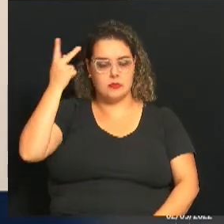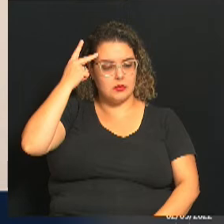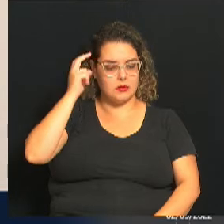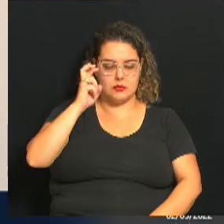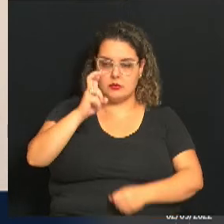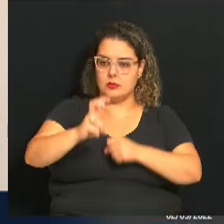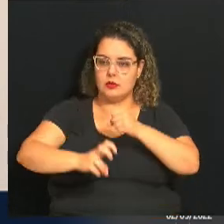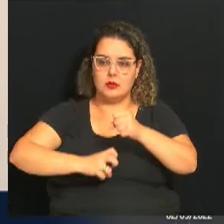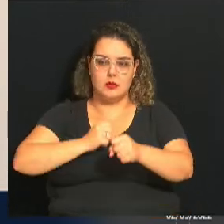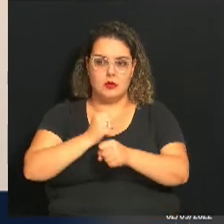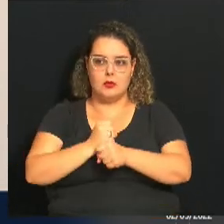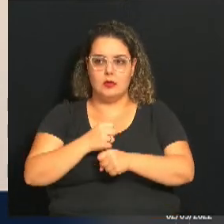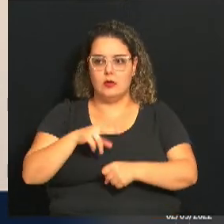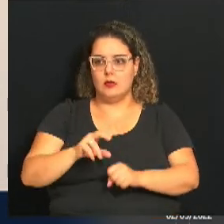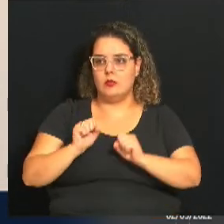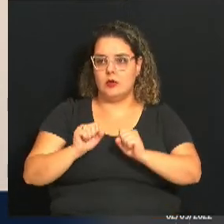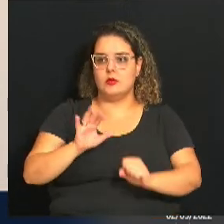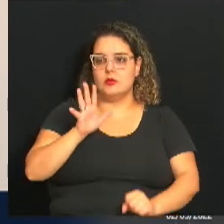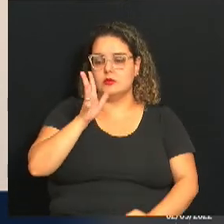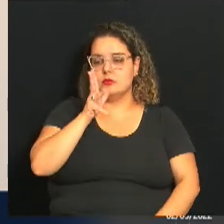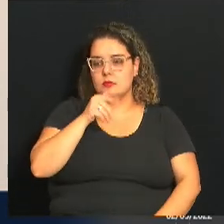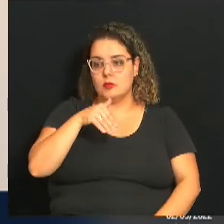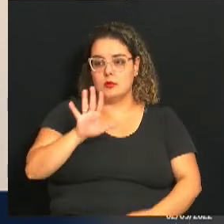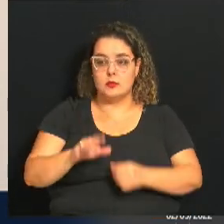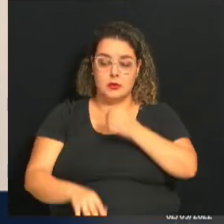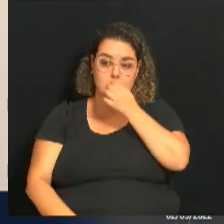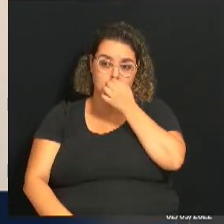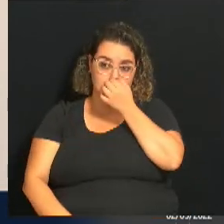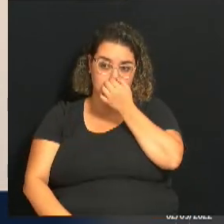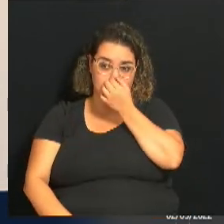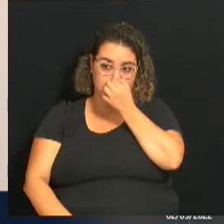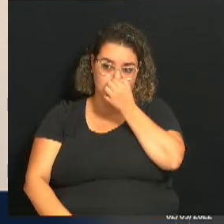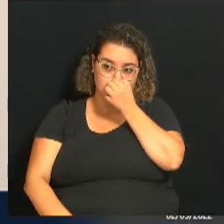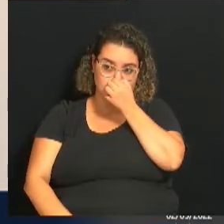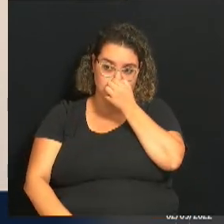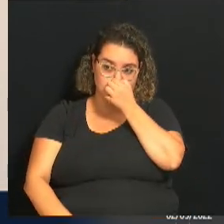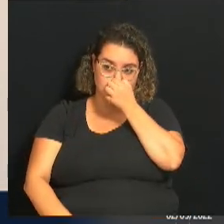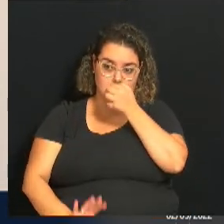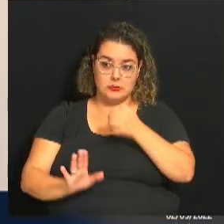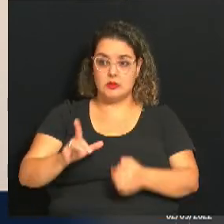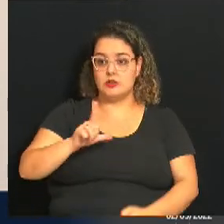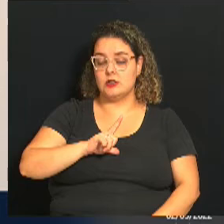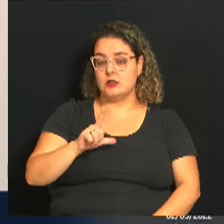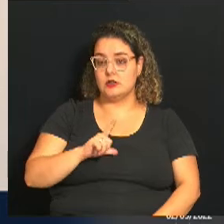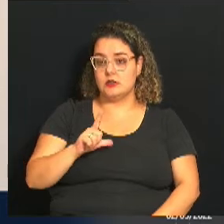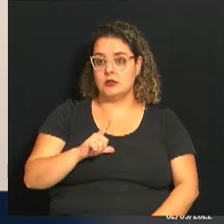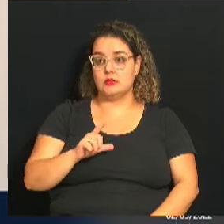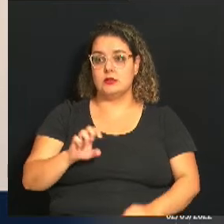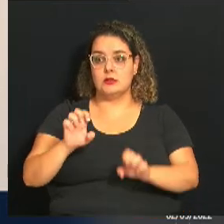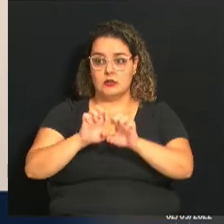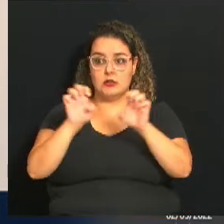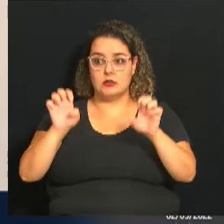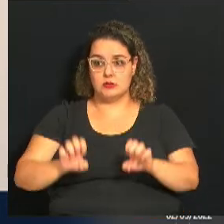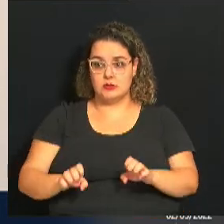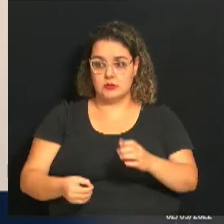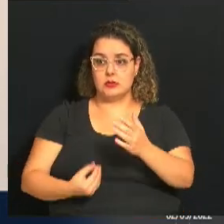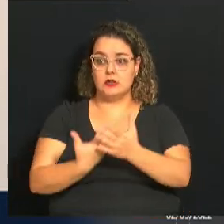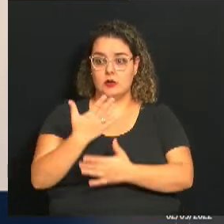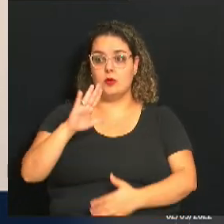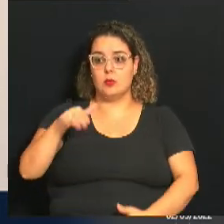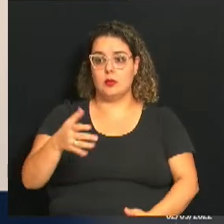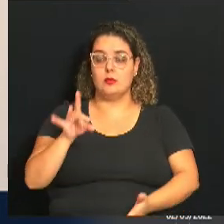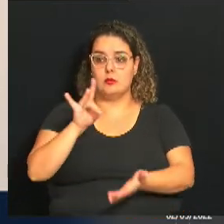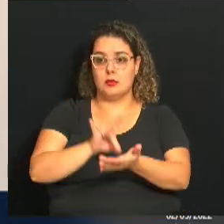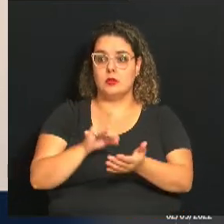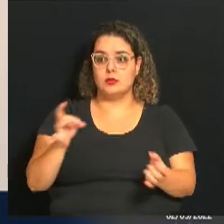pode demorar mais que isso, se já não seria interessante a gente já ter essa estrutura criada para quando ele efetivar, a gente já ter isso